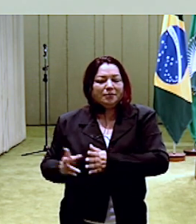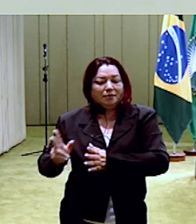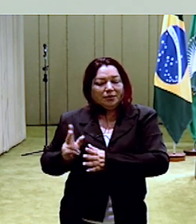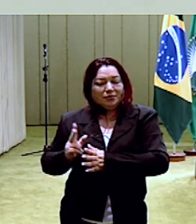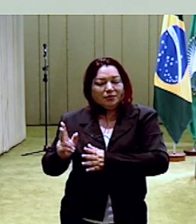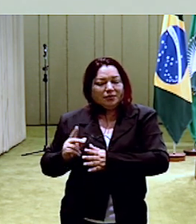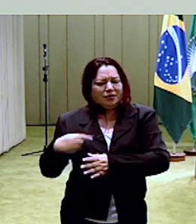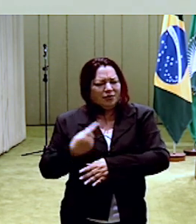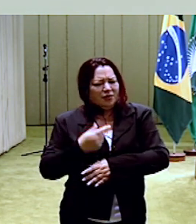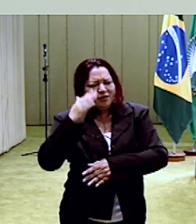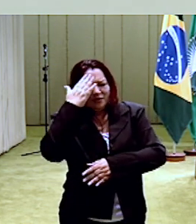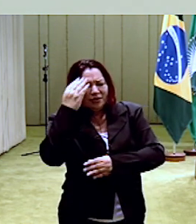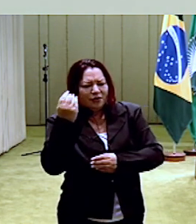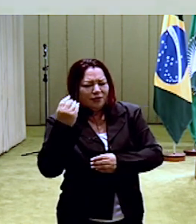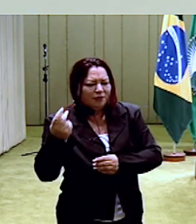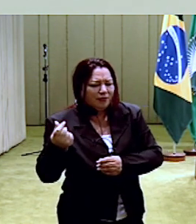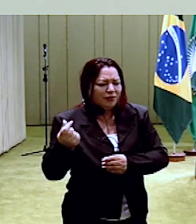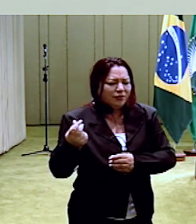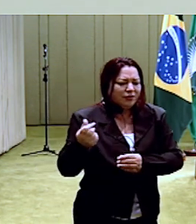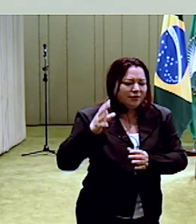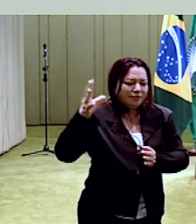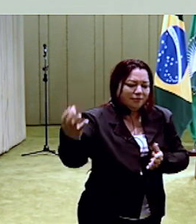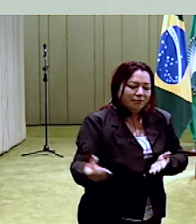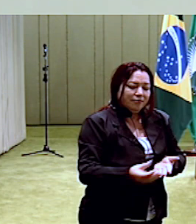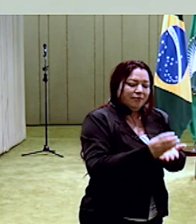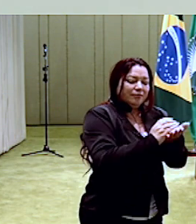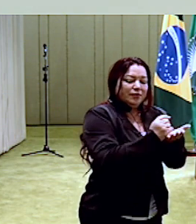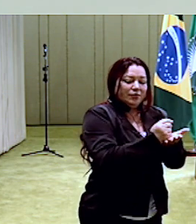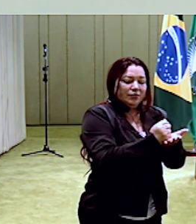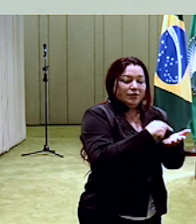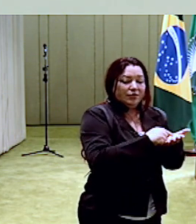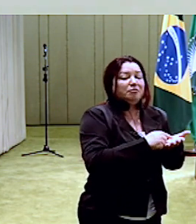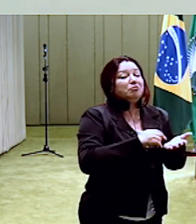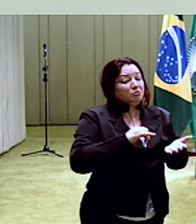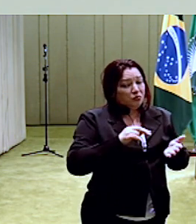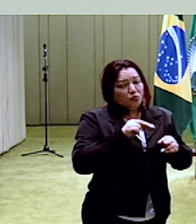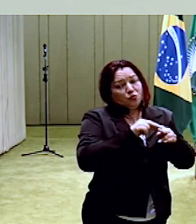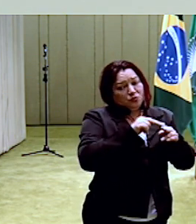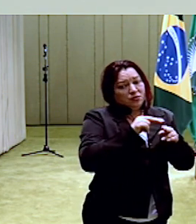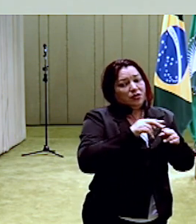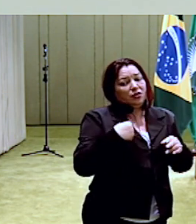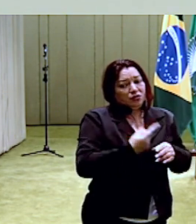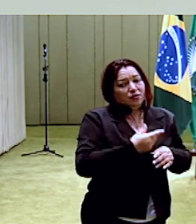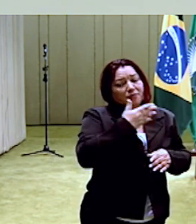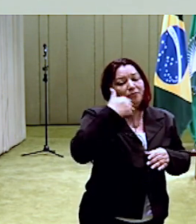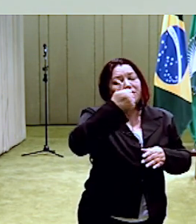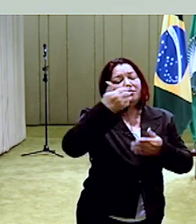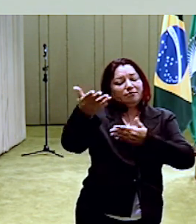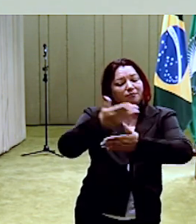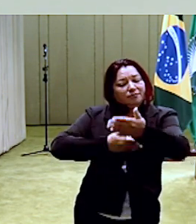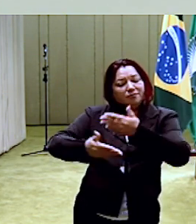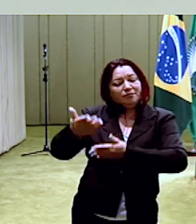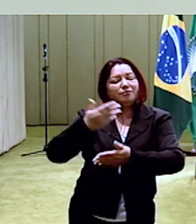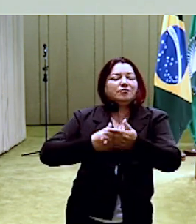privada, para a gente entender como é que a gente pode trazer esse capital que, de fato, pode ser mobilizador para ajudar a gente a caminhar, porque a gente também tem um gap